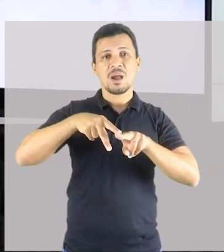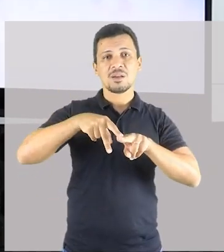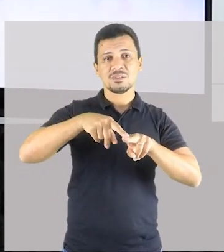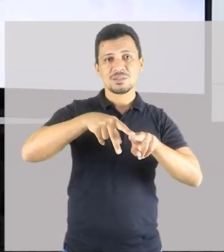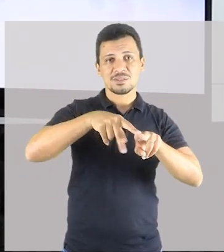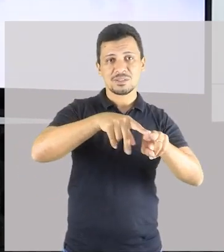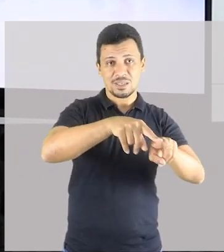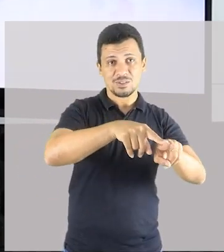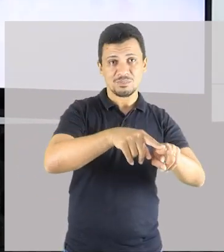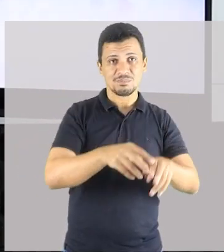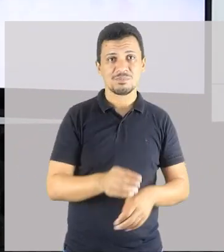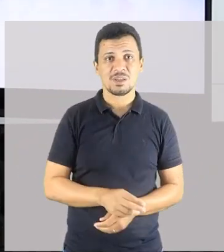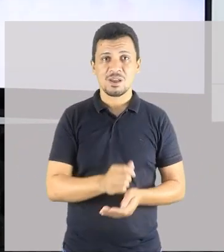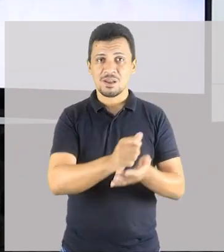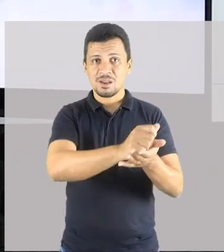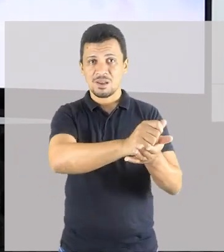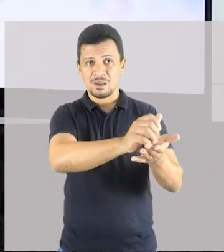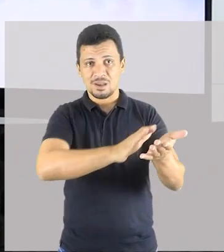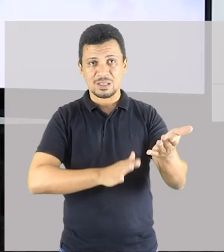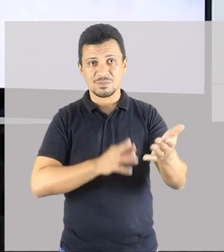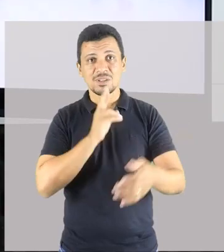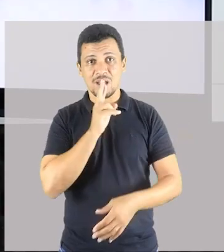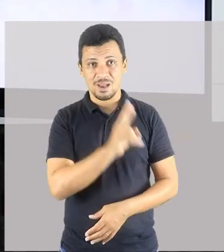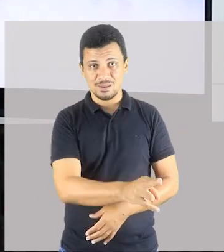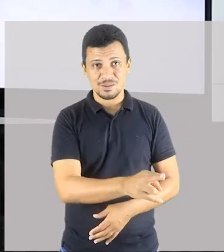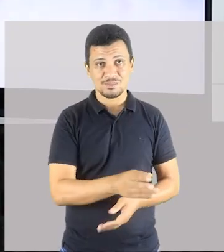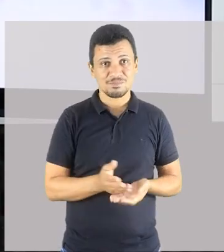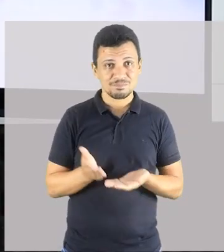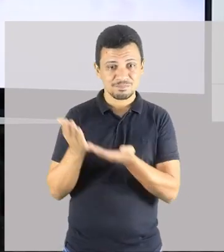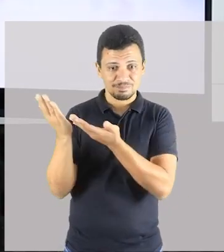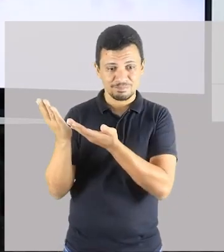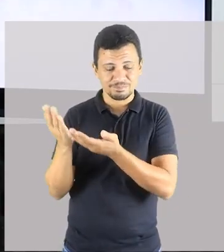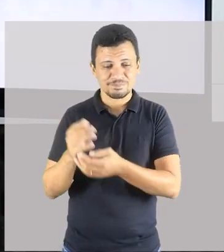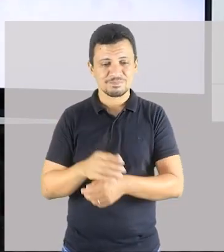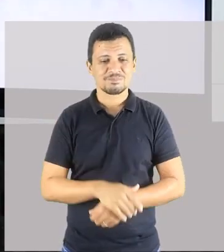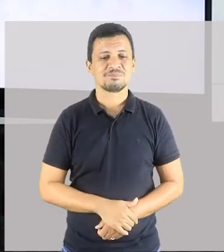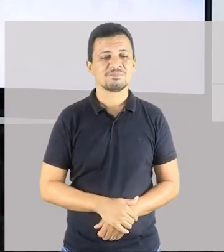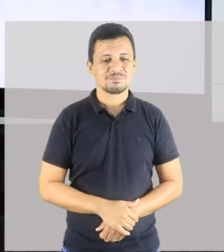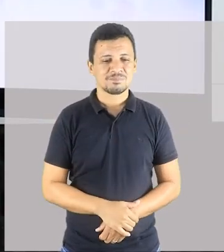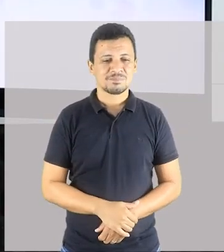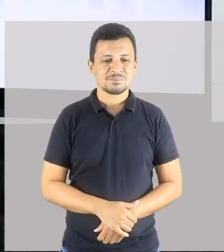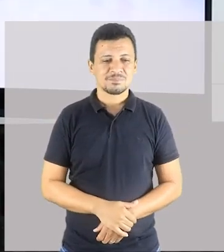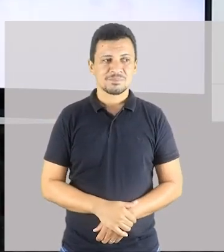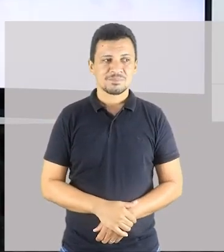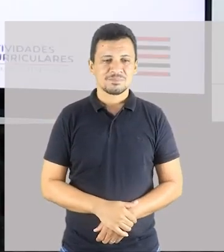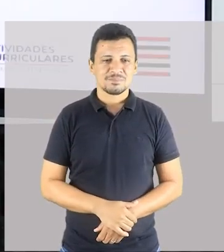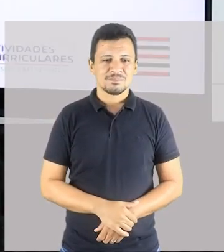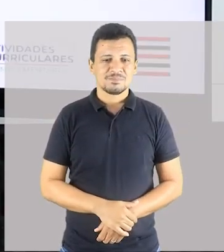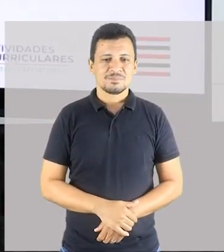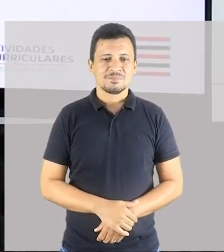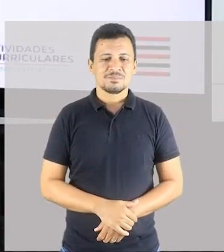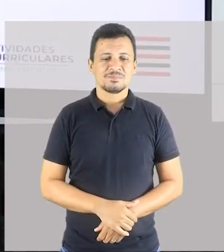Vamos para a resolução da nossa questão, para a gente finalizar o nosso conteúdo.